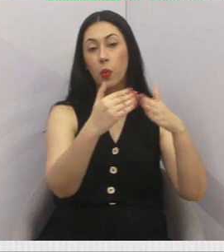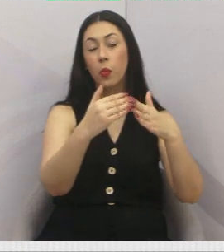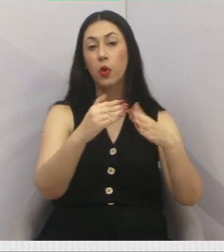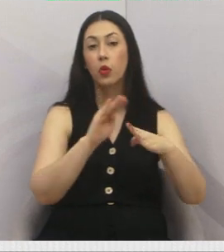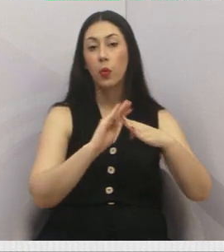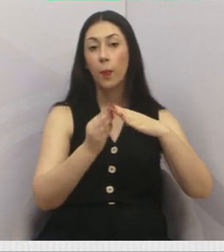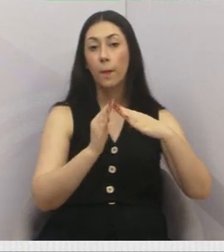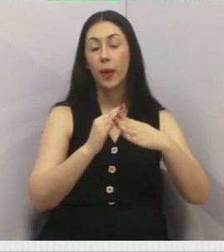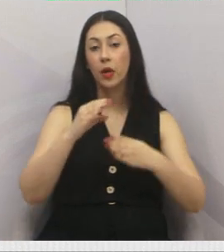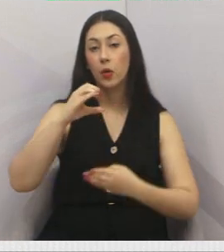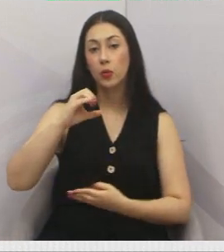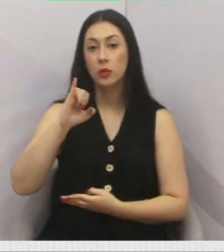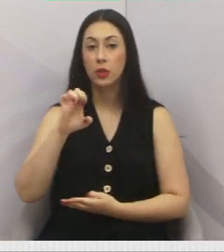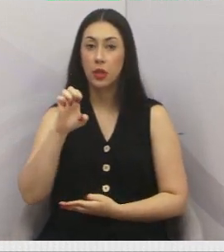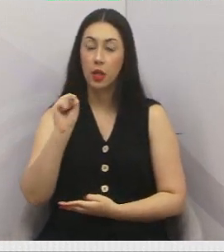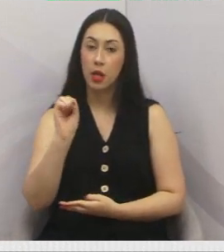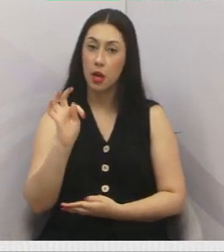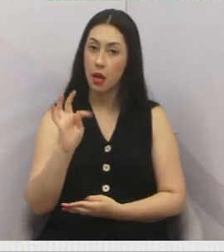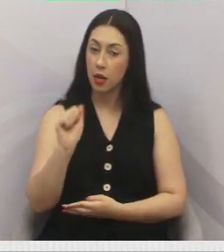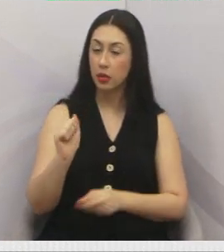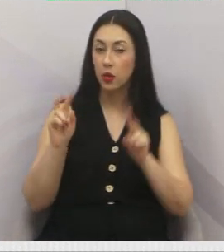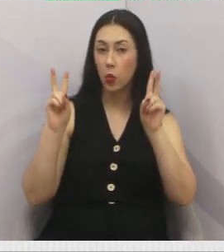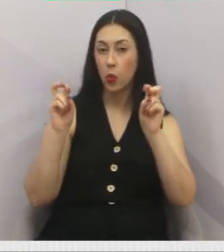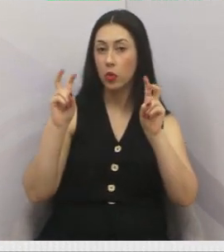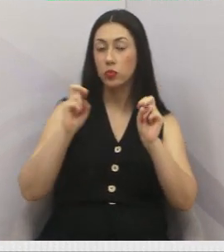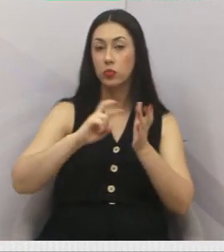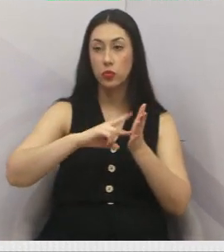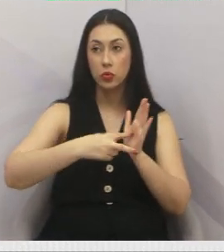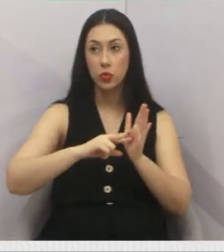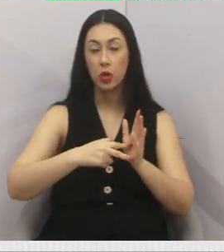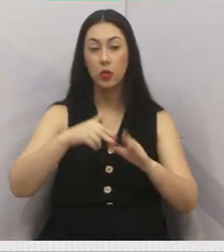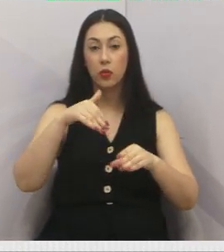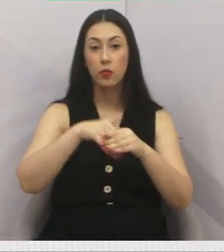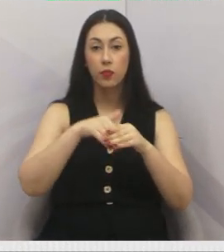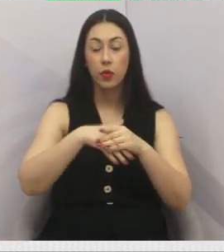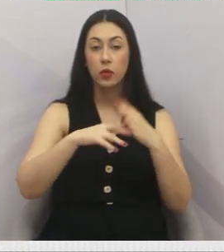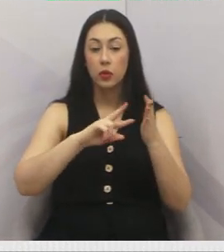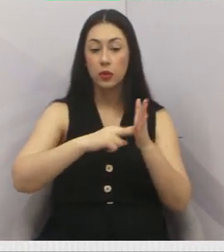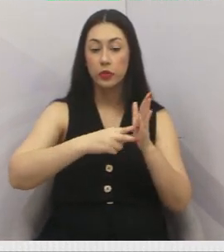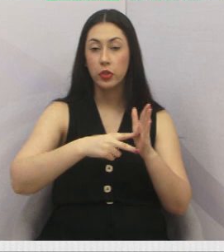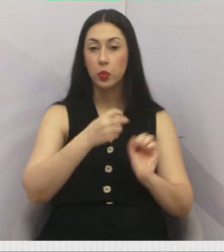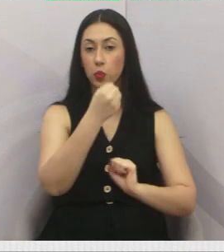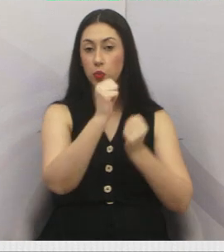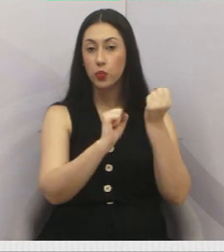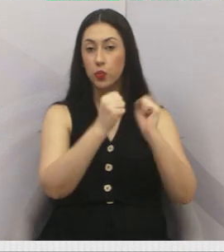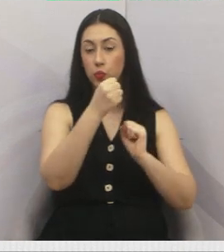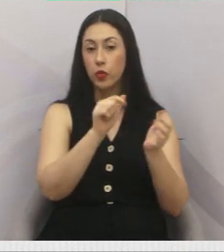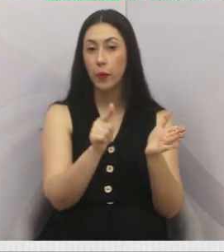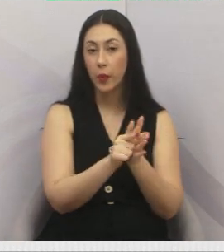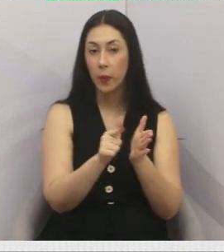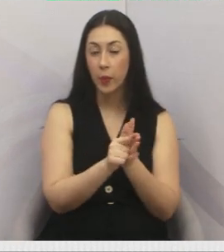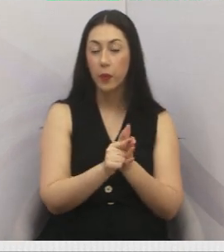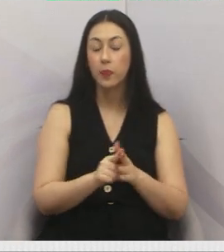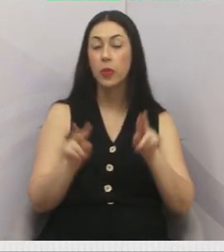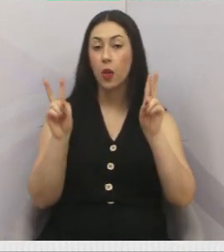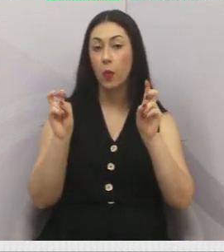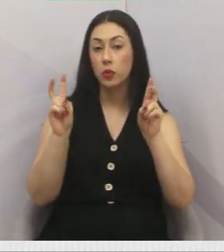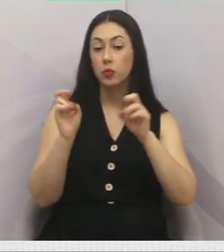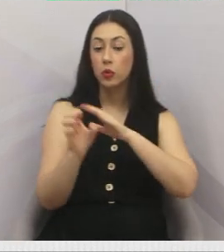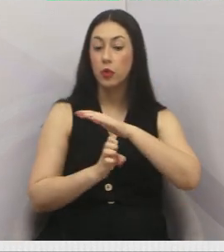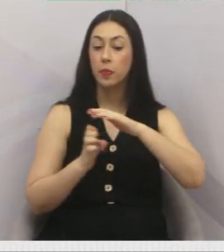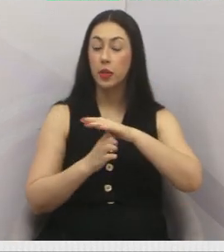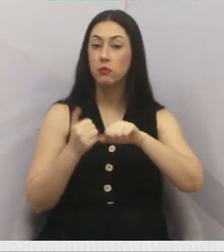Siesta. Segmento Entidade de Classe Sindical, um voto para a Sindicato dos Papeleiros. Segmento Empresas e ou